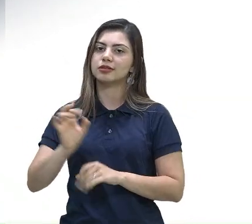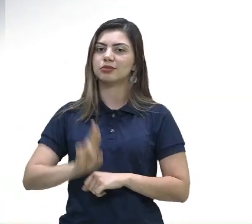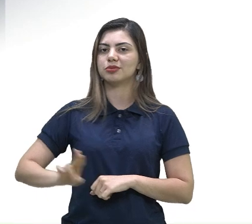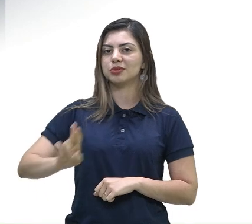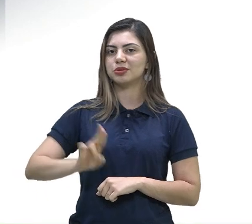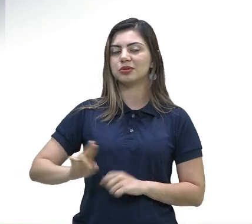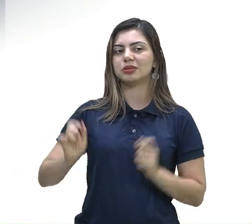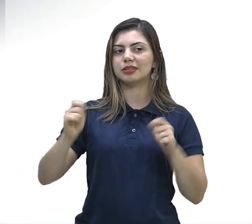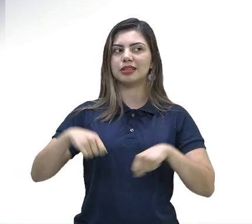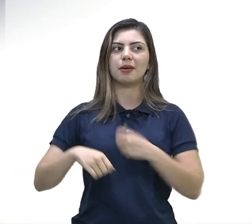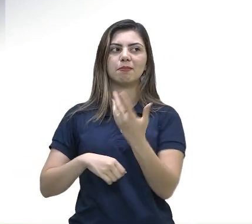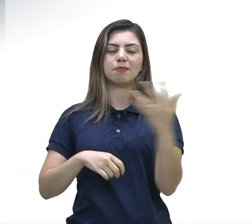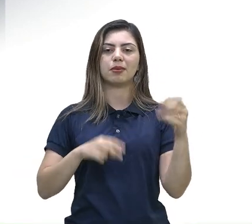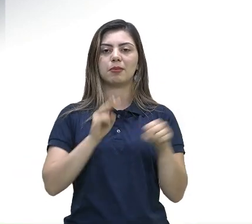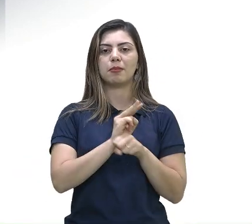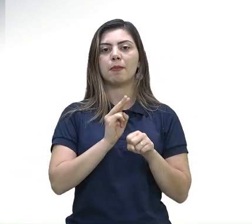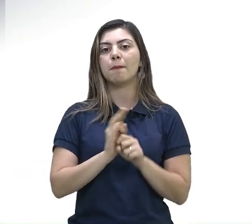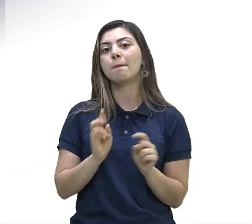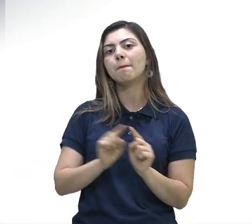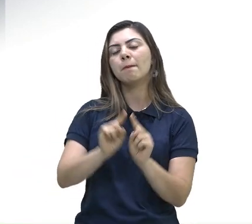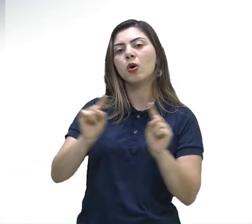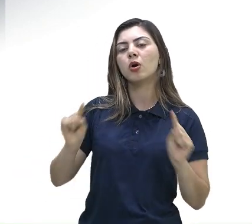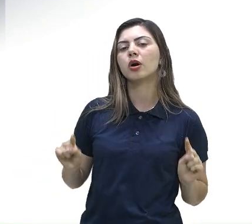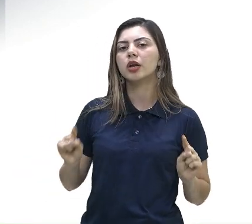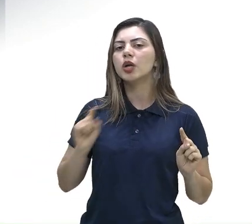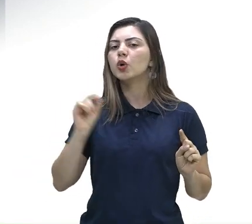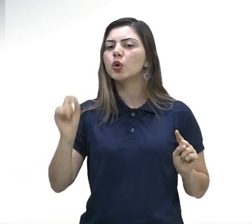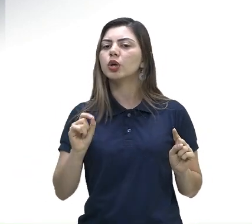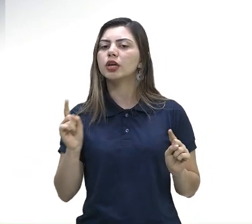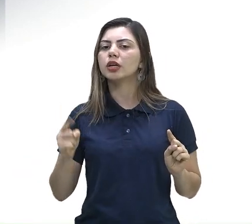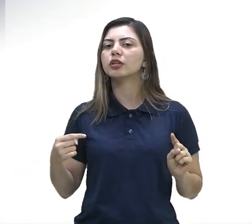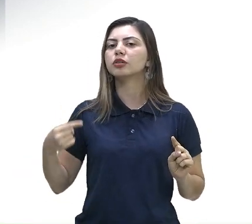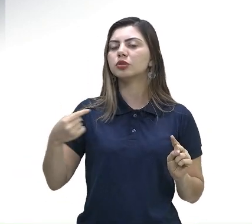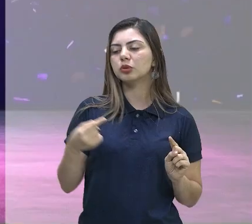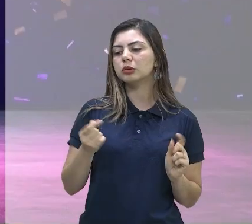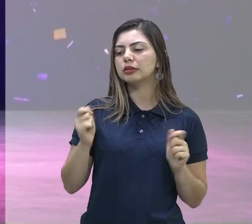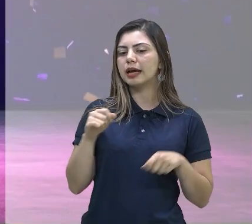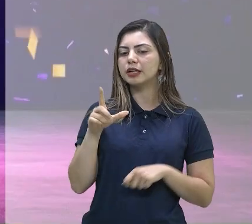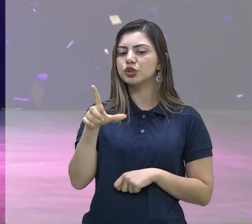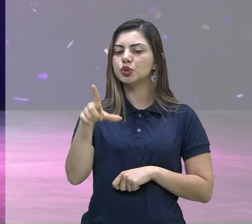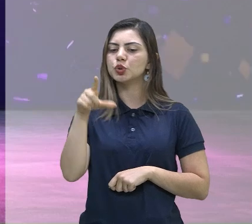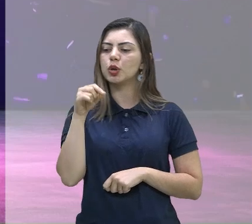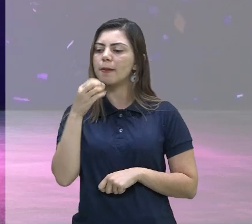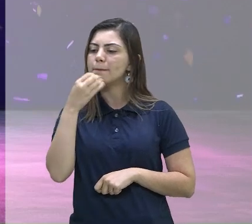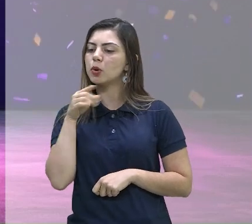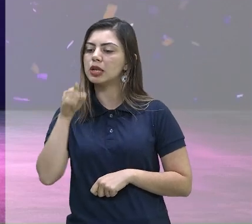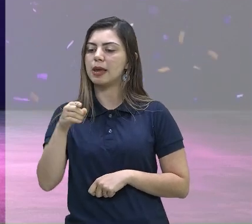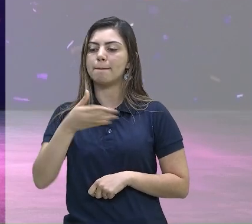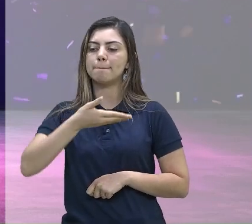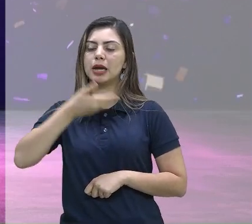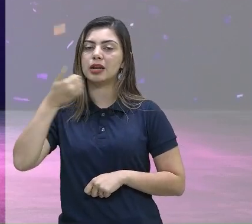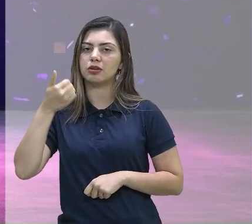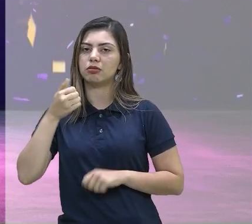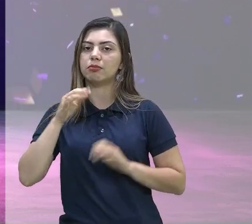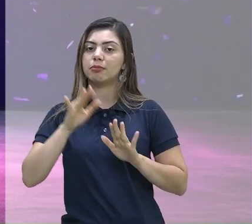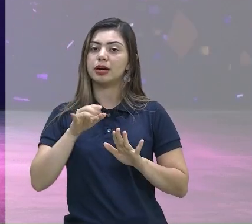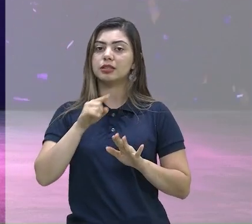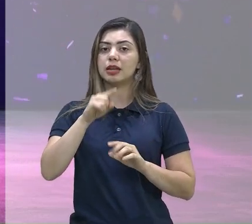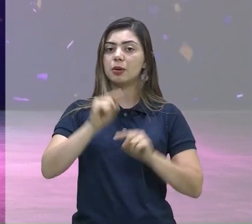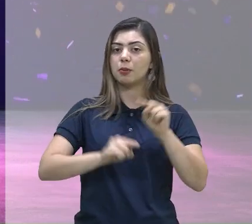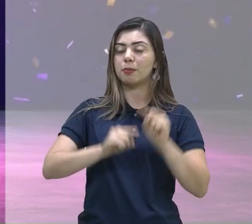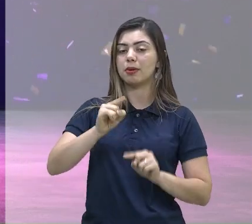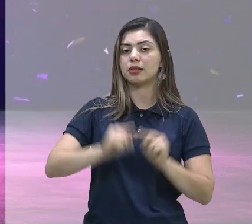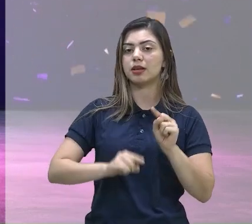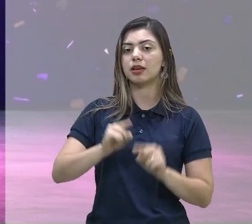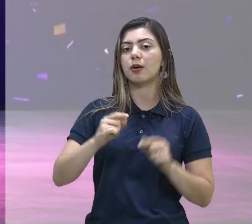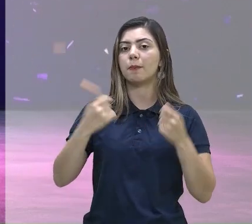uso. Mas não basta apenas escolher bem. Esses produtos, eles precisam